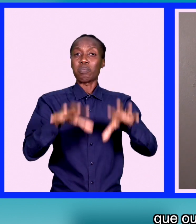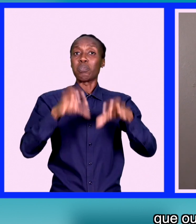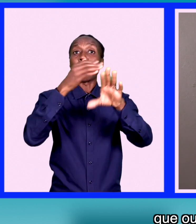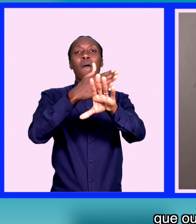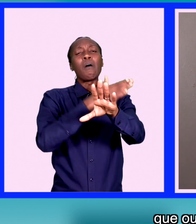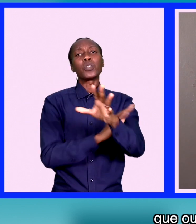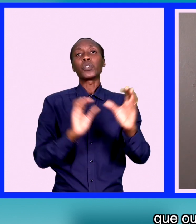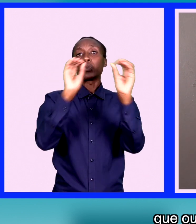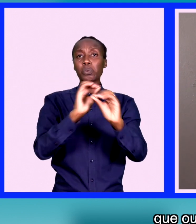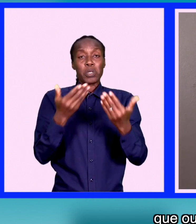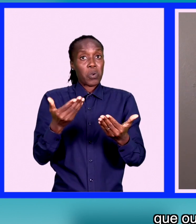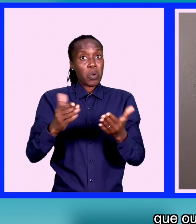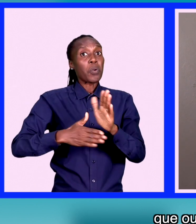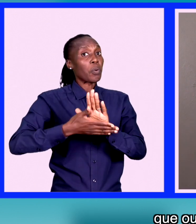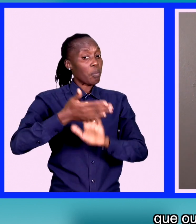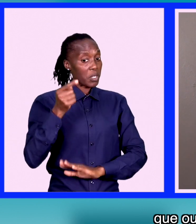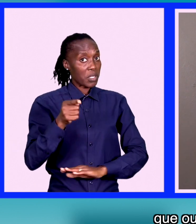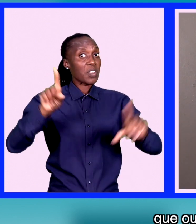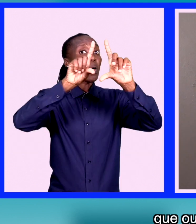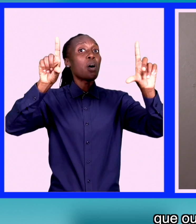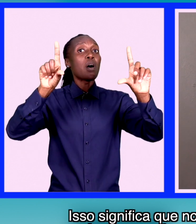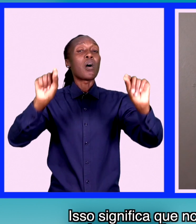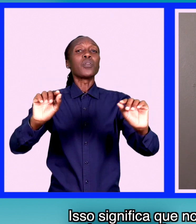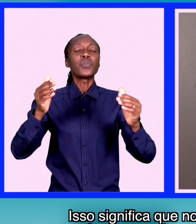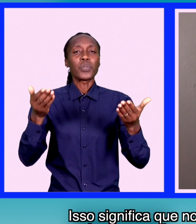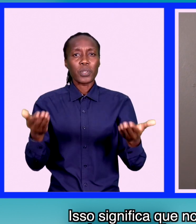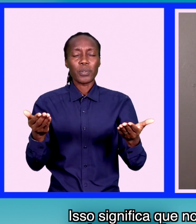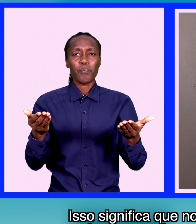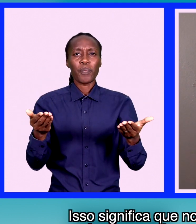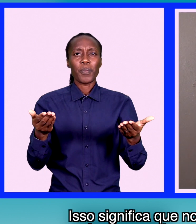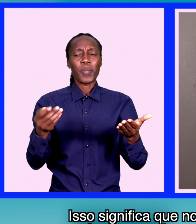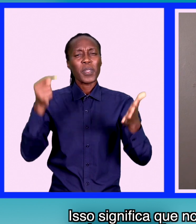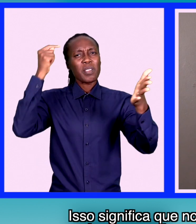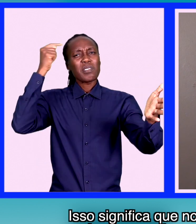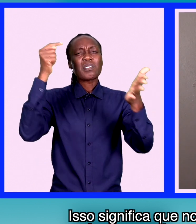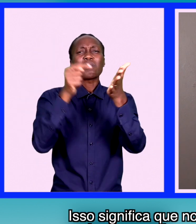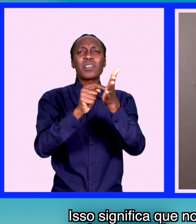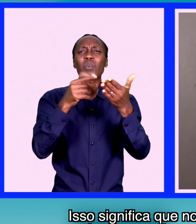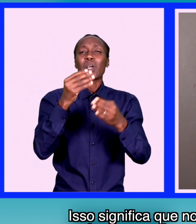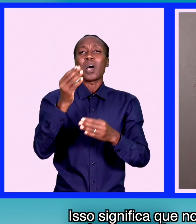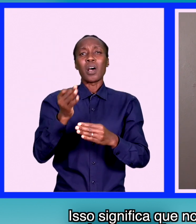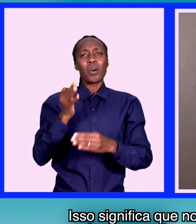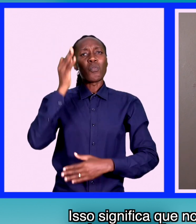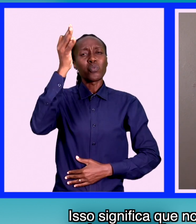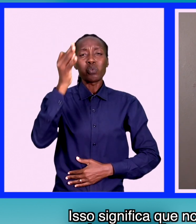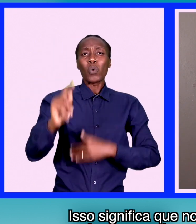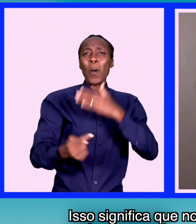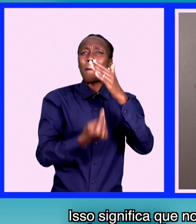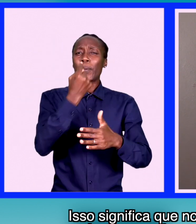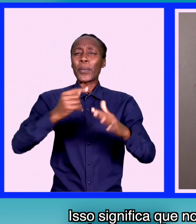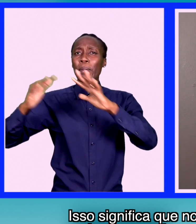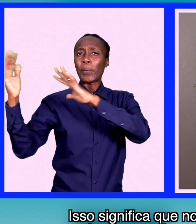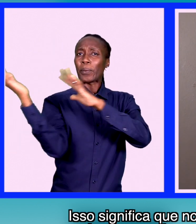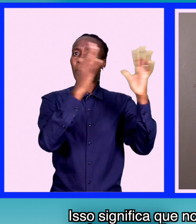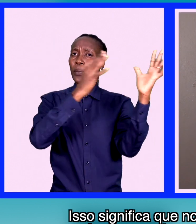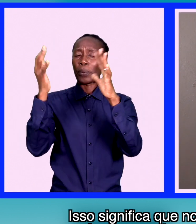outrora não era possível termos estas abordagens. Isso significa que no próximo plano de contingência para a época